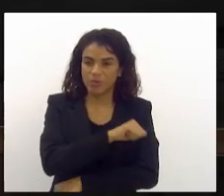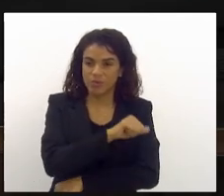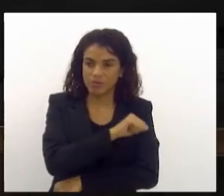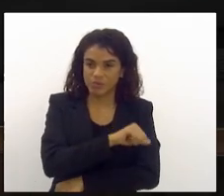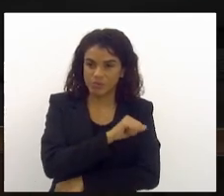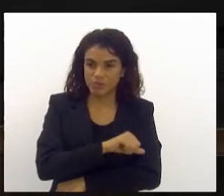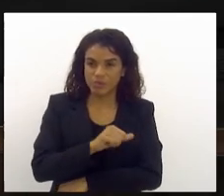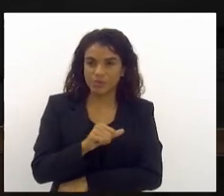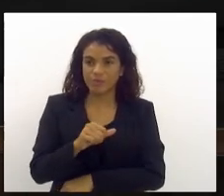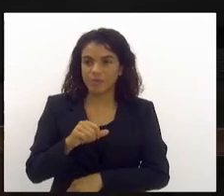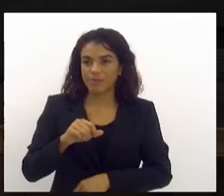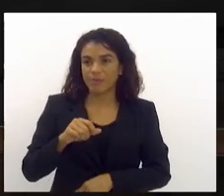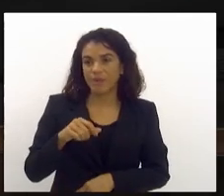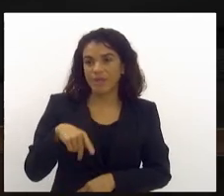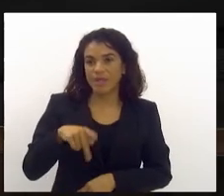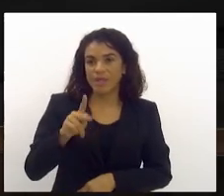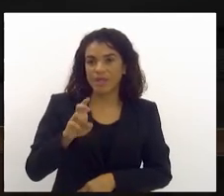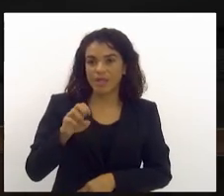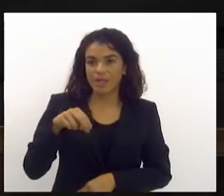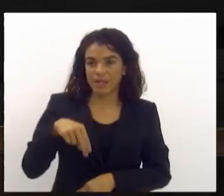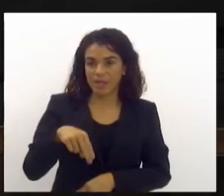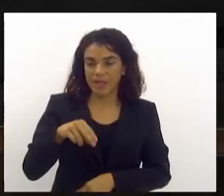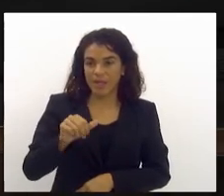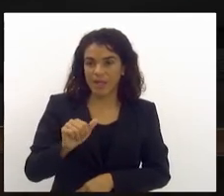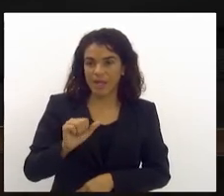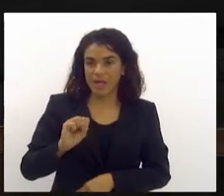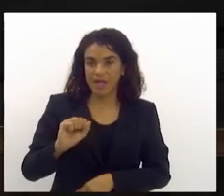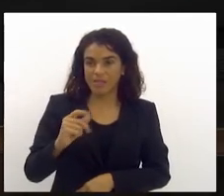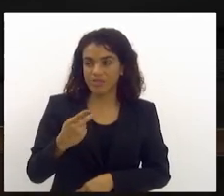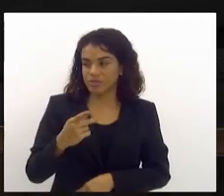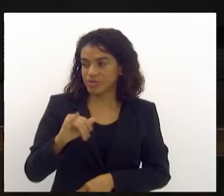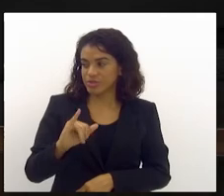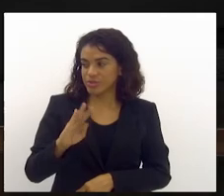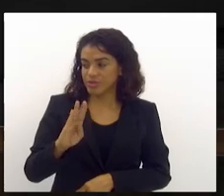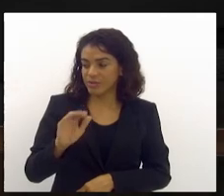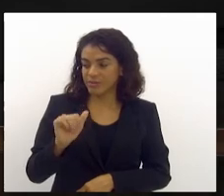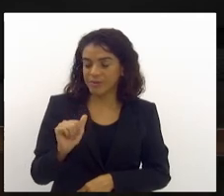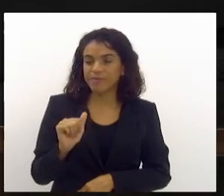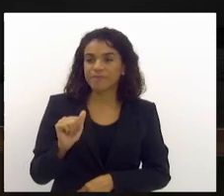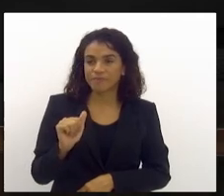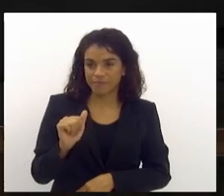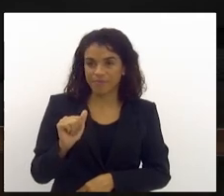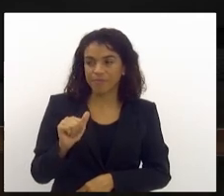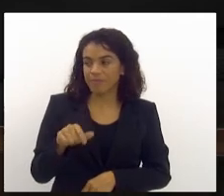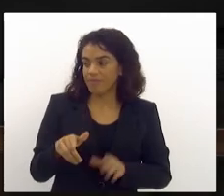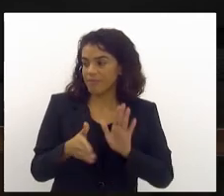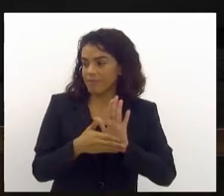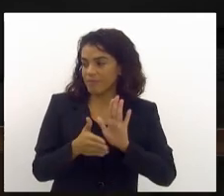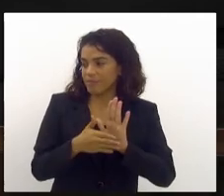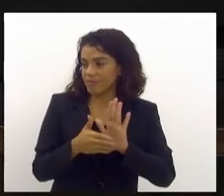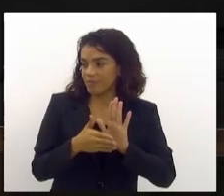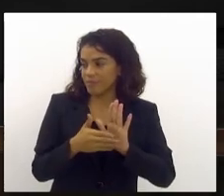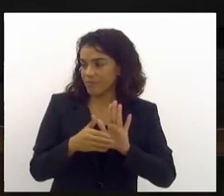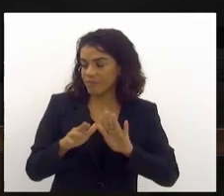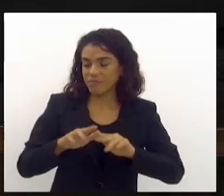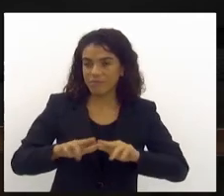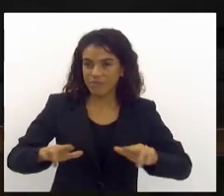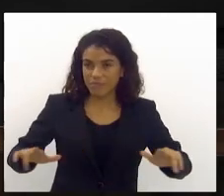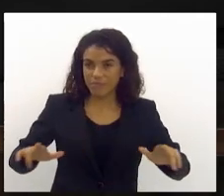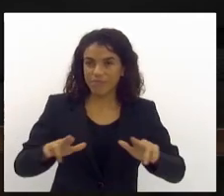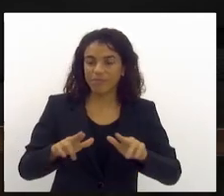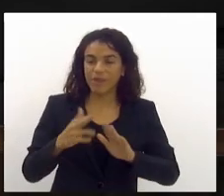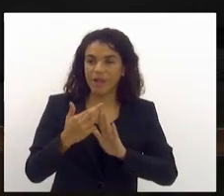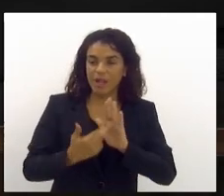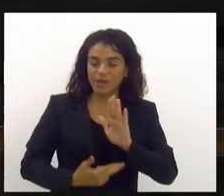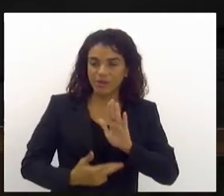excelentíssimo senhor Ken Ashiba. Parecer da Comissão de Normas Internas e Proposições Externas, favorável,